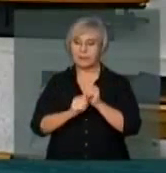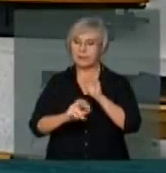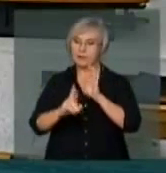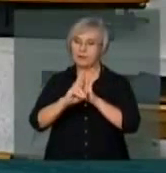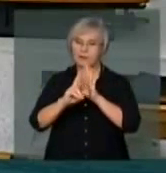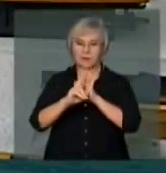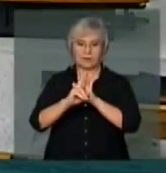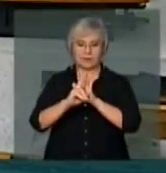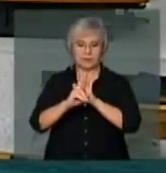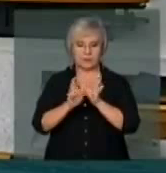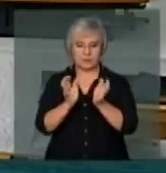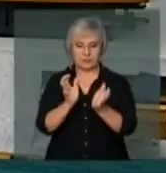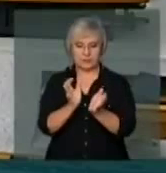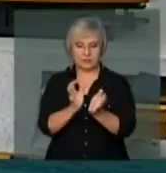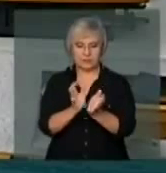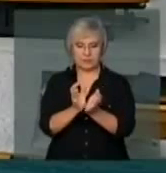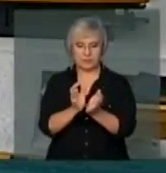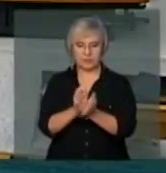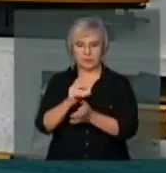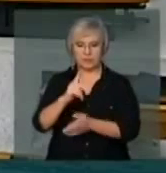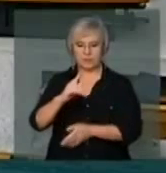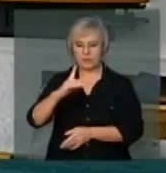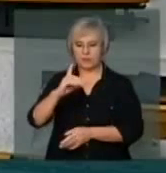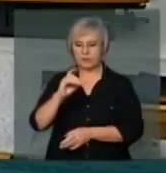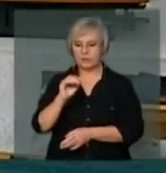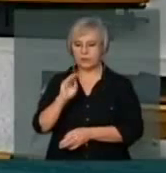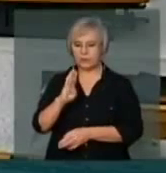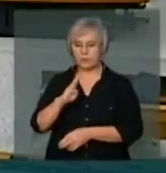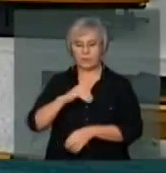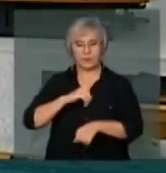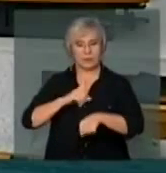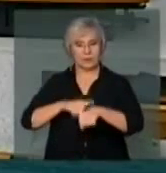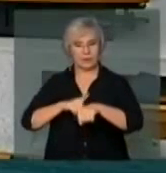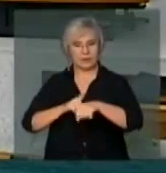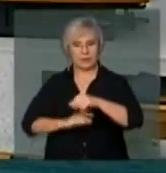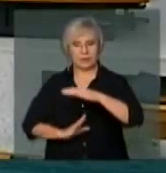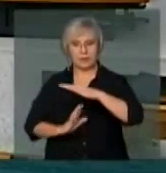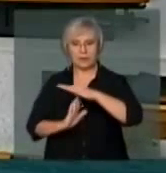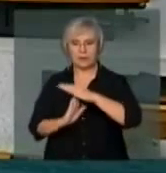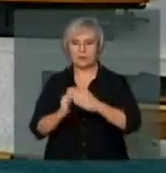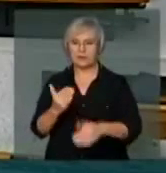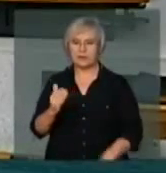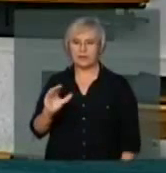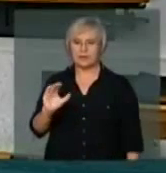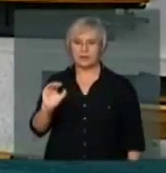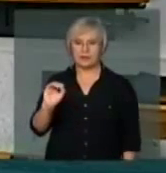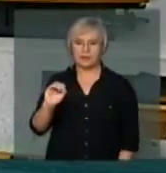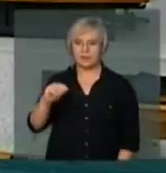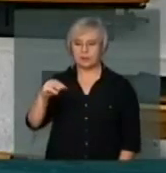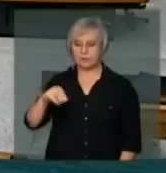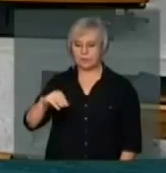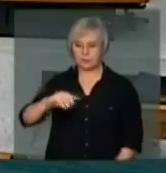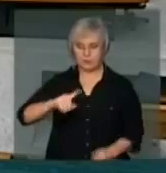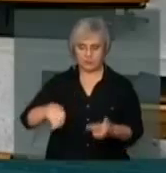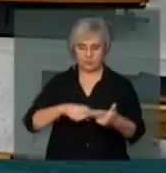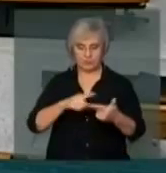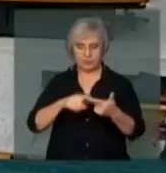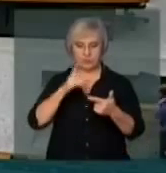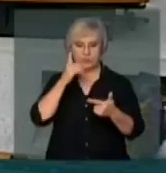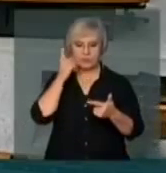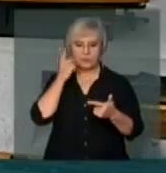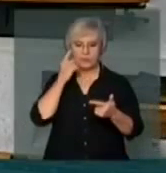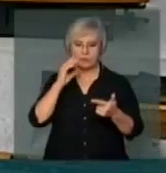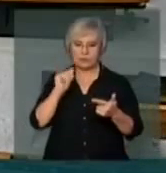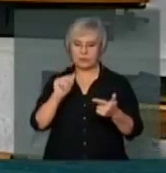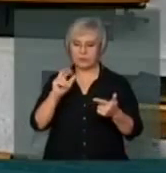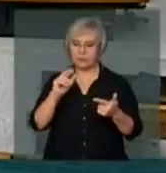representando o seu partido, o PCdoB. Vossa Excelência disporá de até 10 minutos. Depois é a deputada